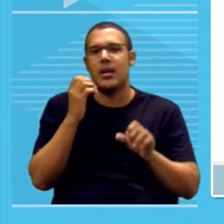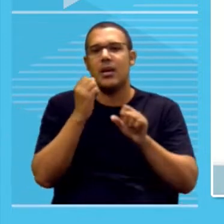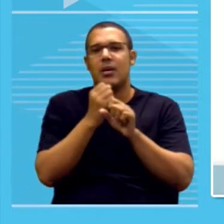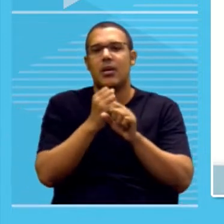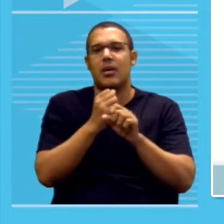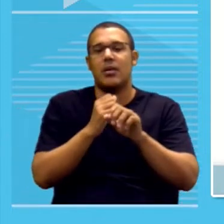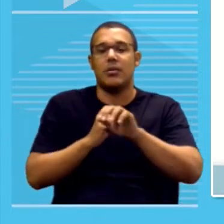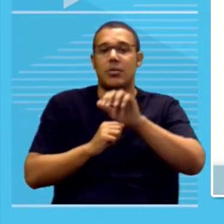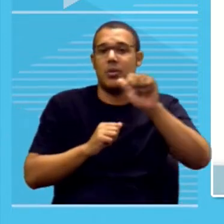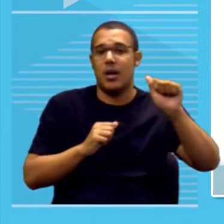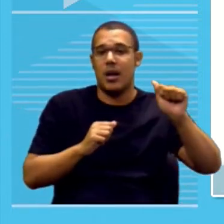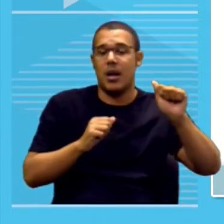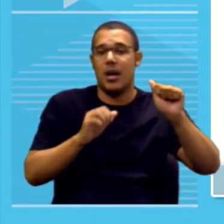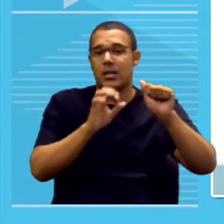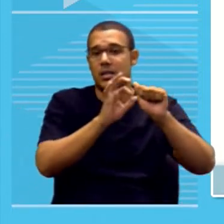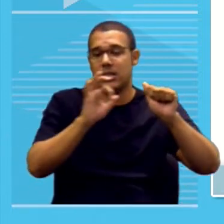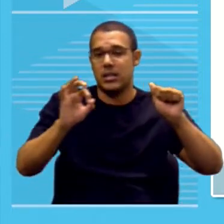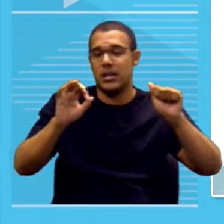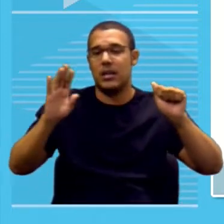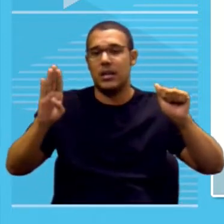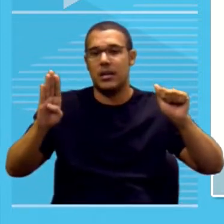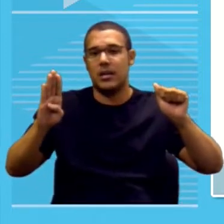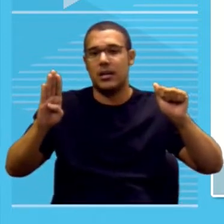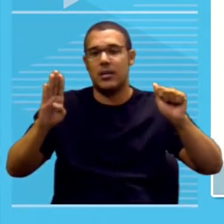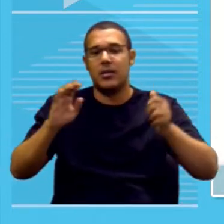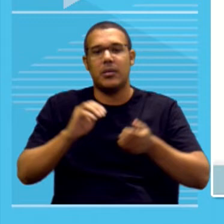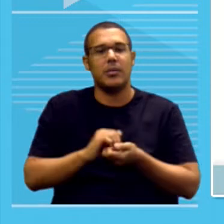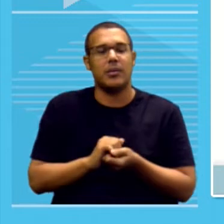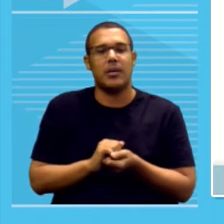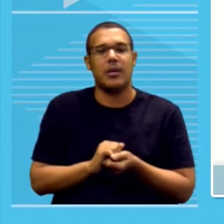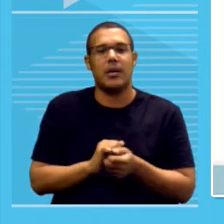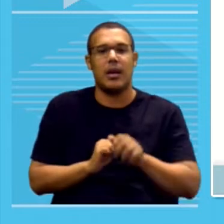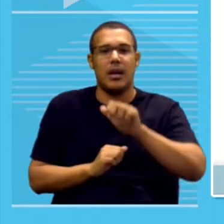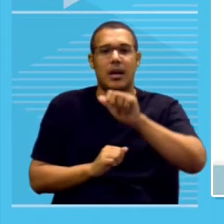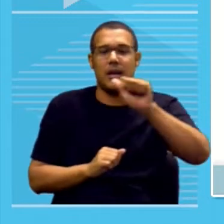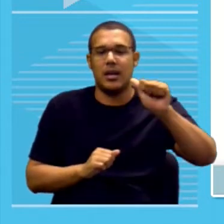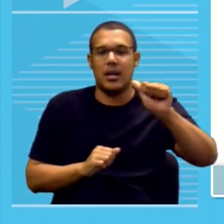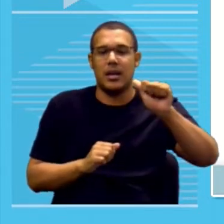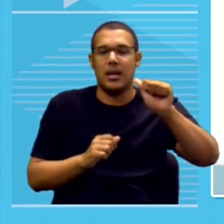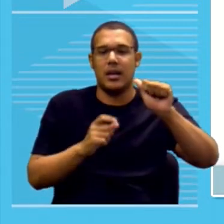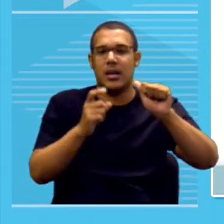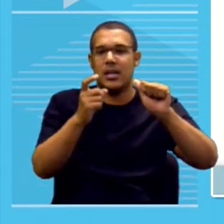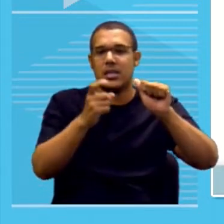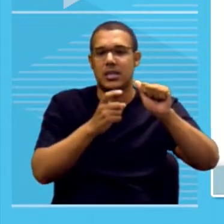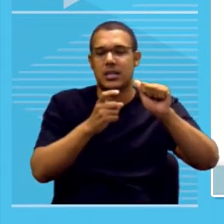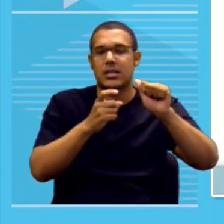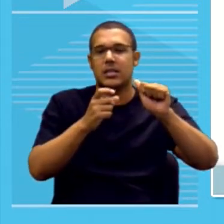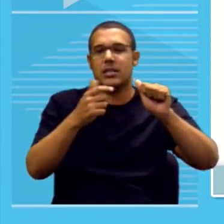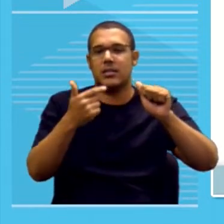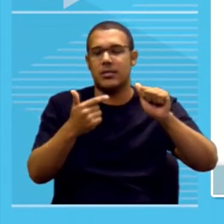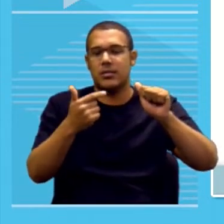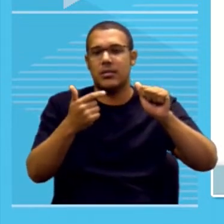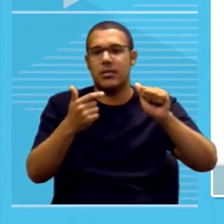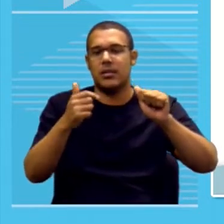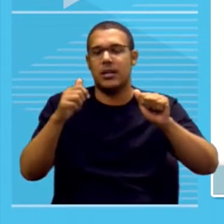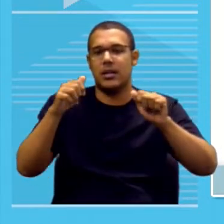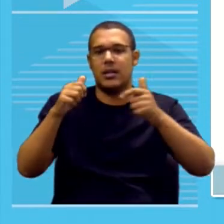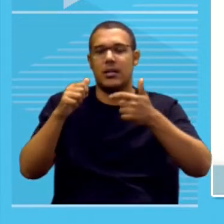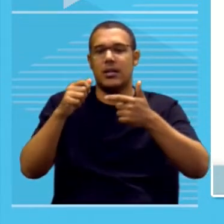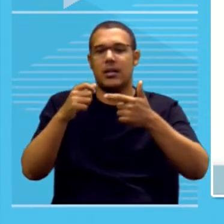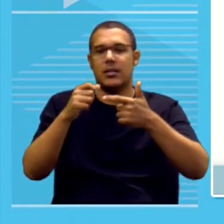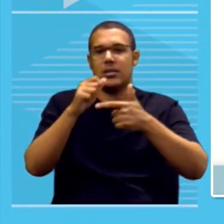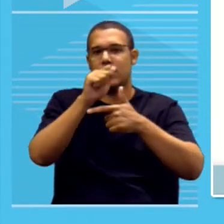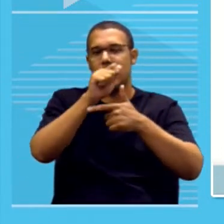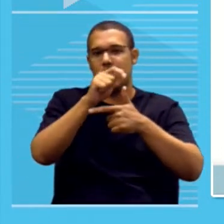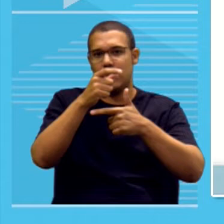pontos A e B sabendo que suas coordenadas são pontuar x do A2 Y do A4